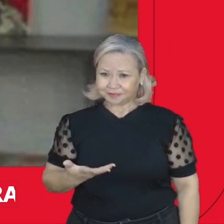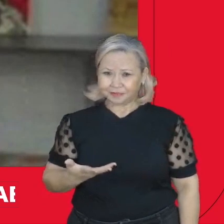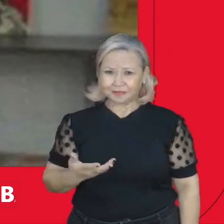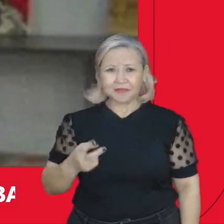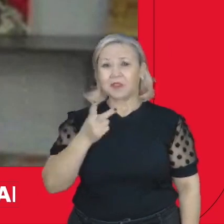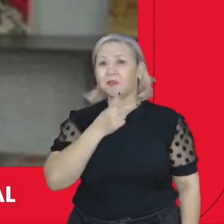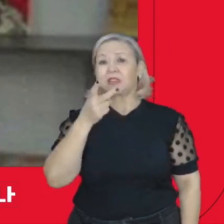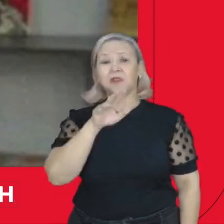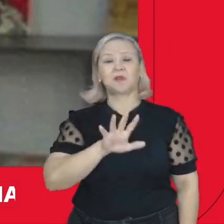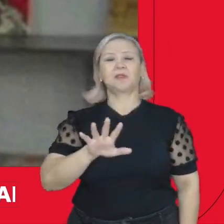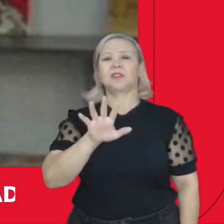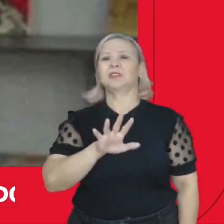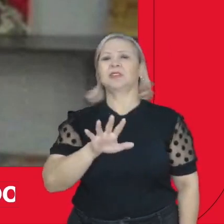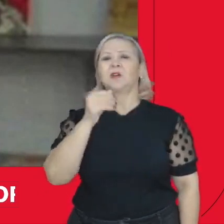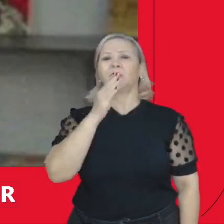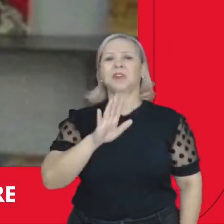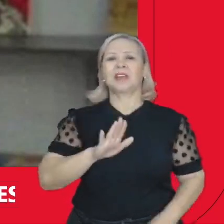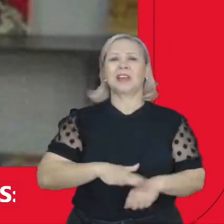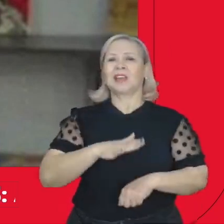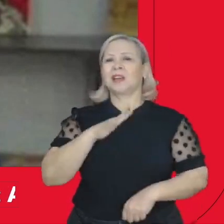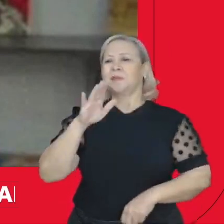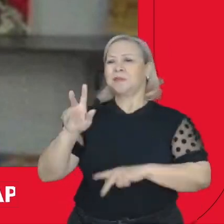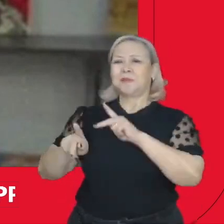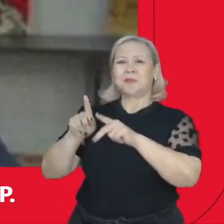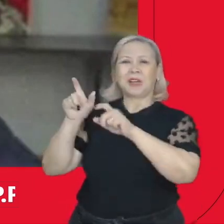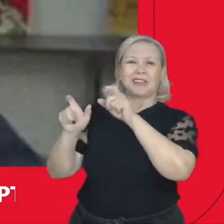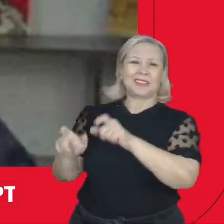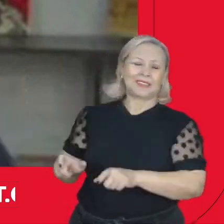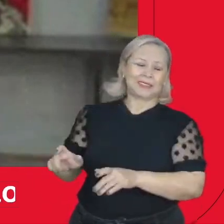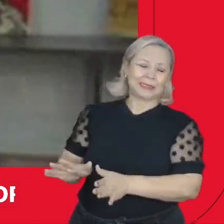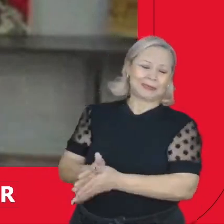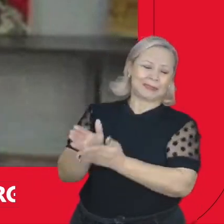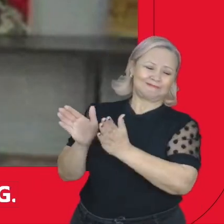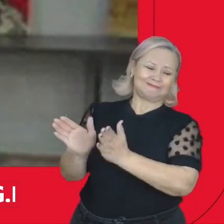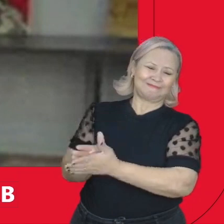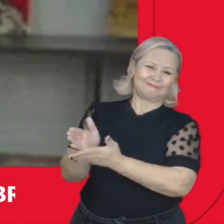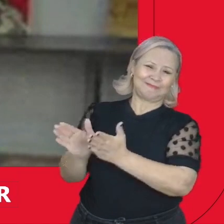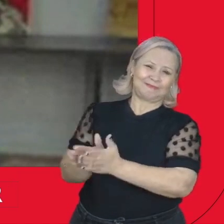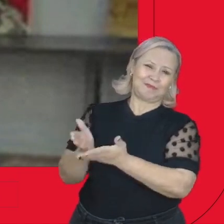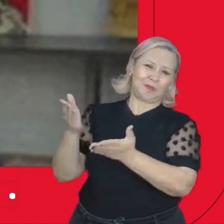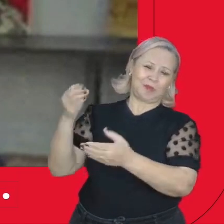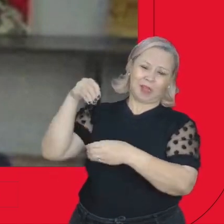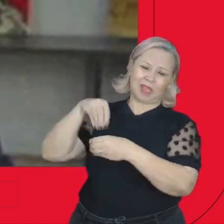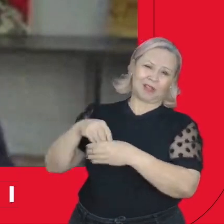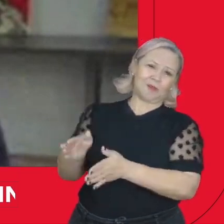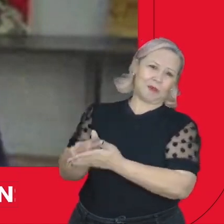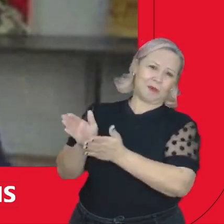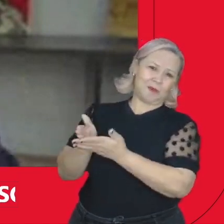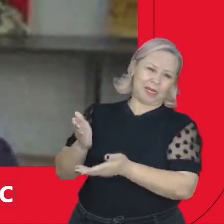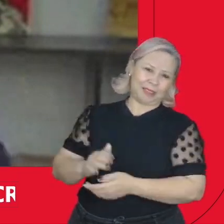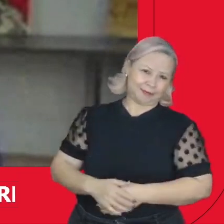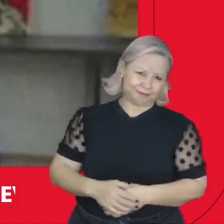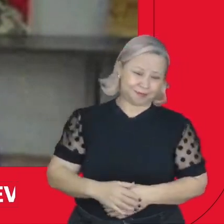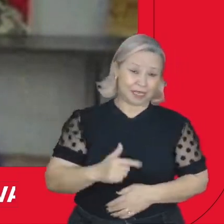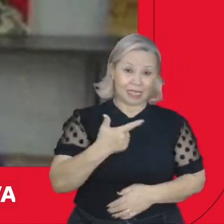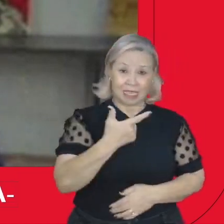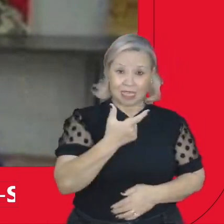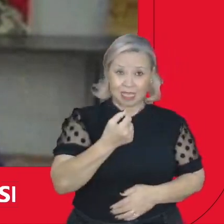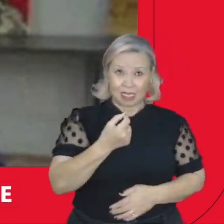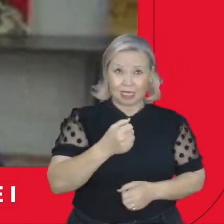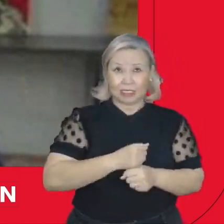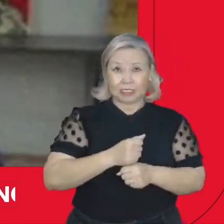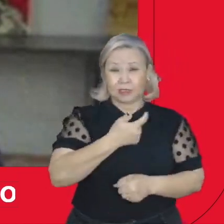região do Brasil que mais gente entrou para a extrema pobreza. De 20 a